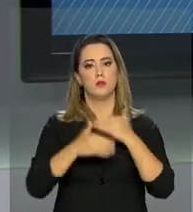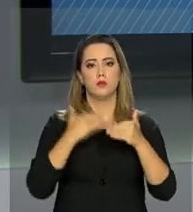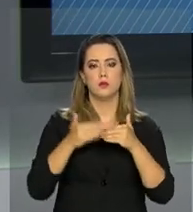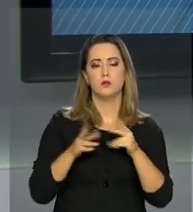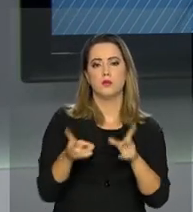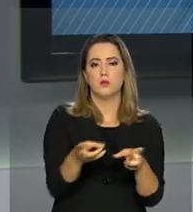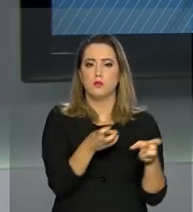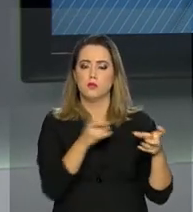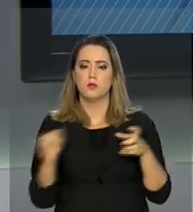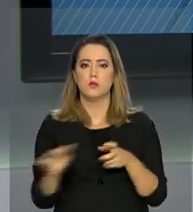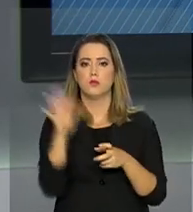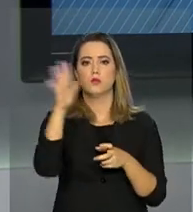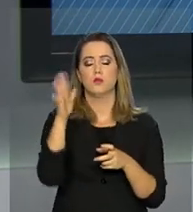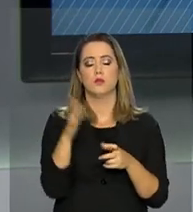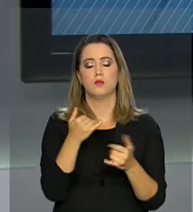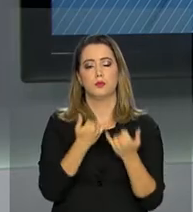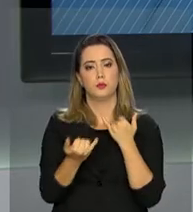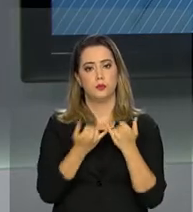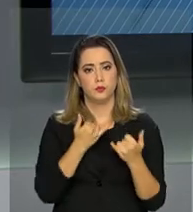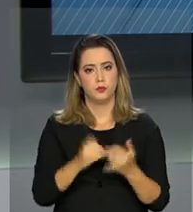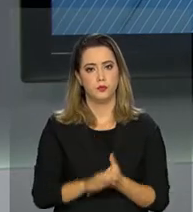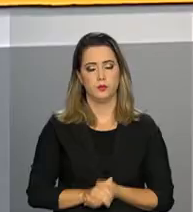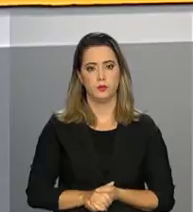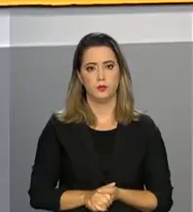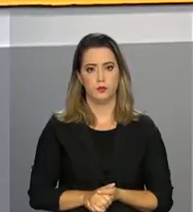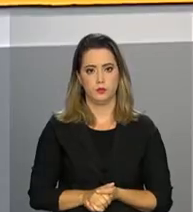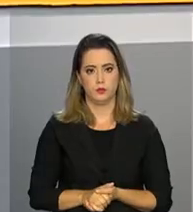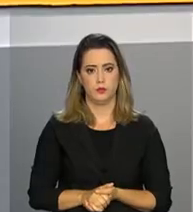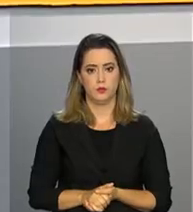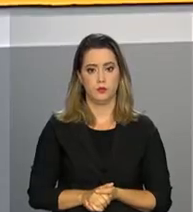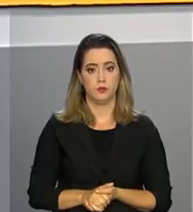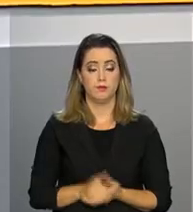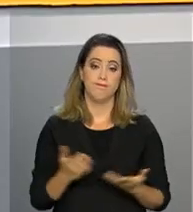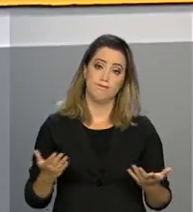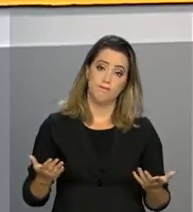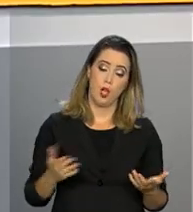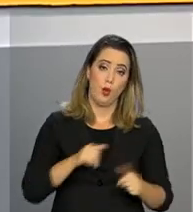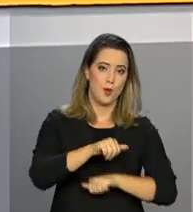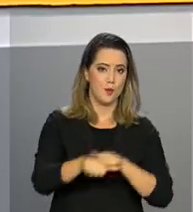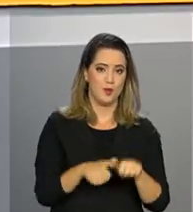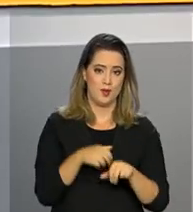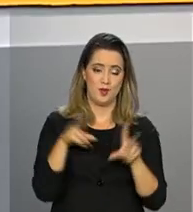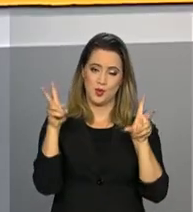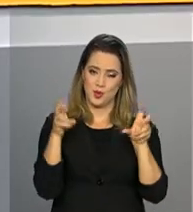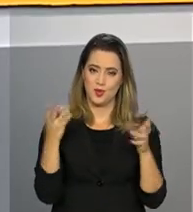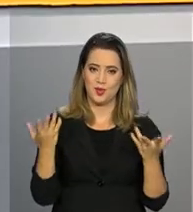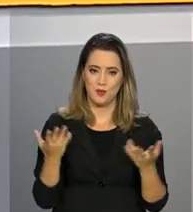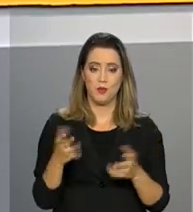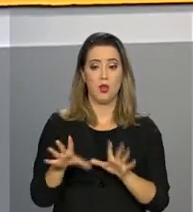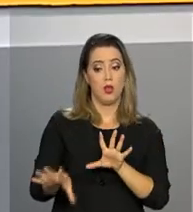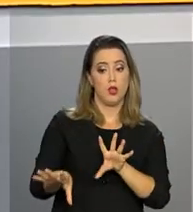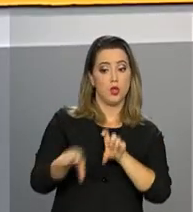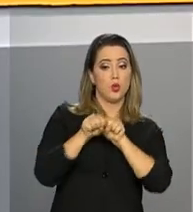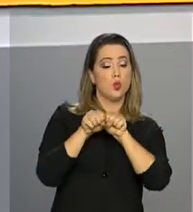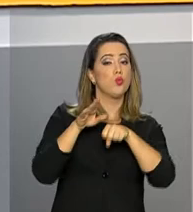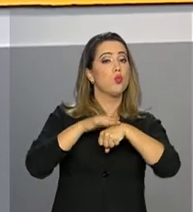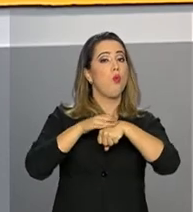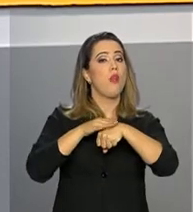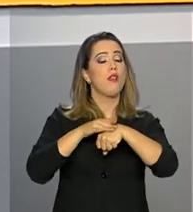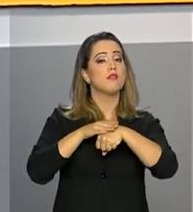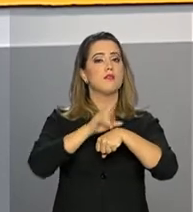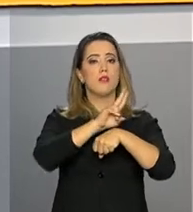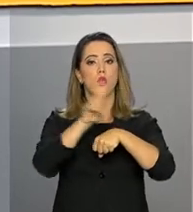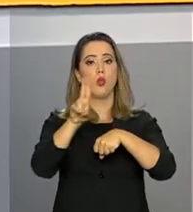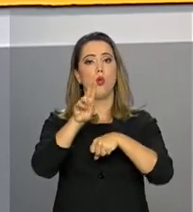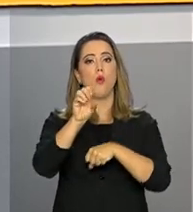e expectativas de inflação por exemplo mudando de assunto agora sífilis é uma infecção sexualmente transmissível